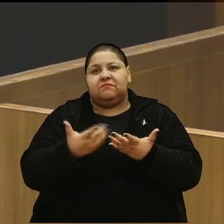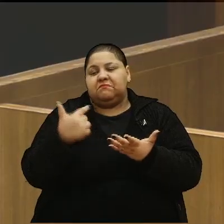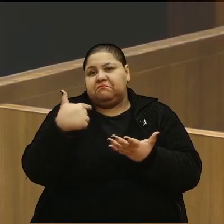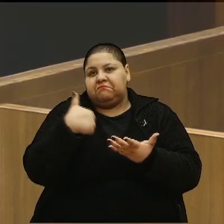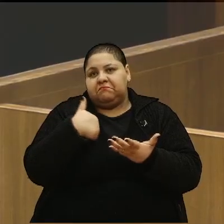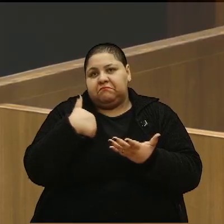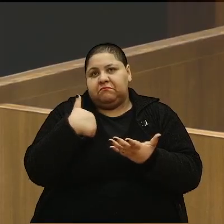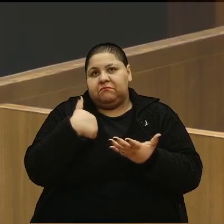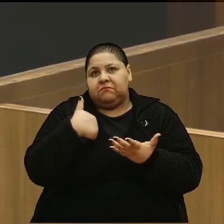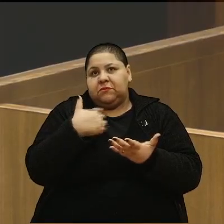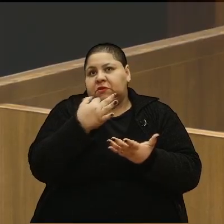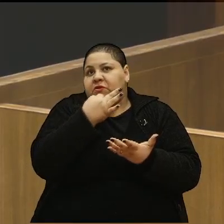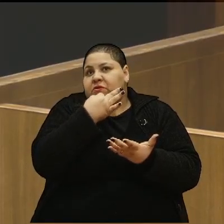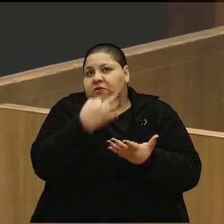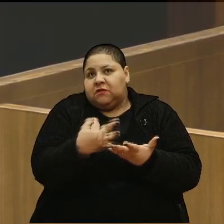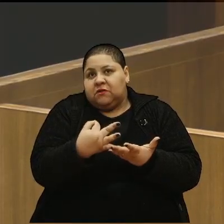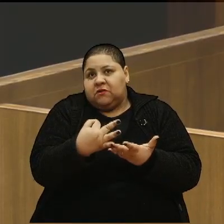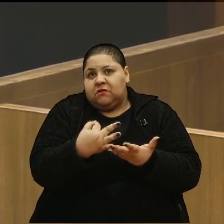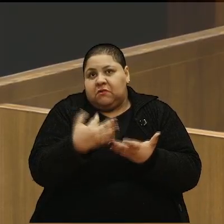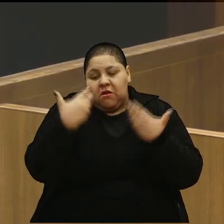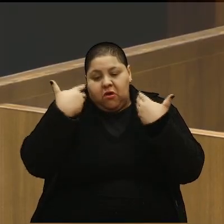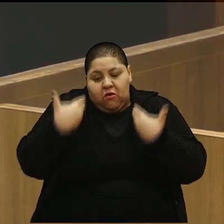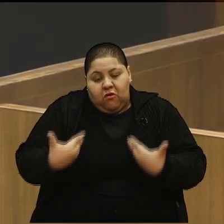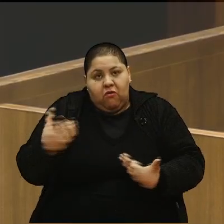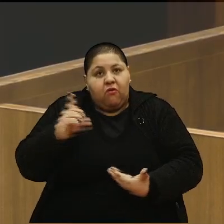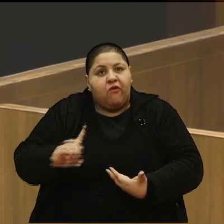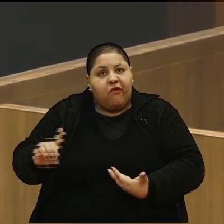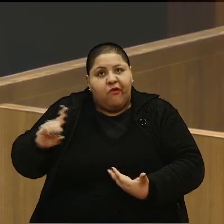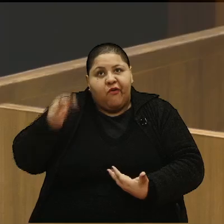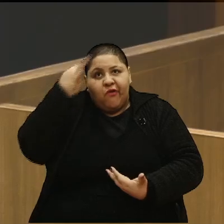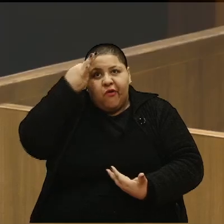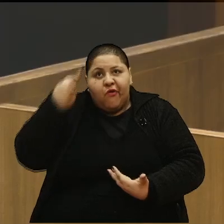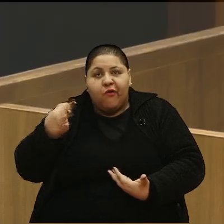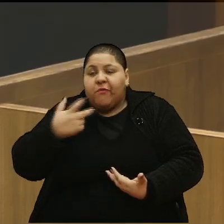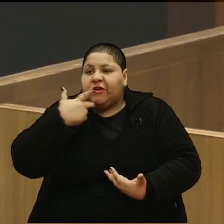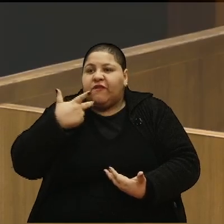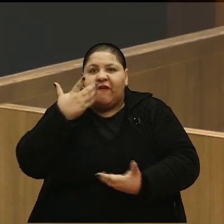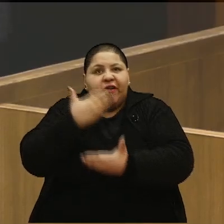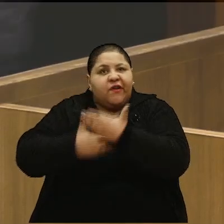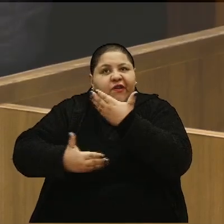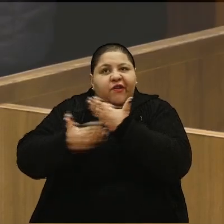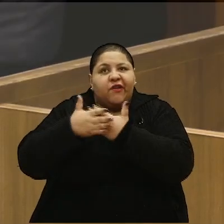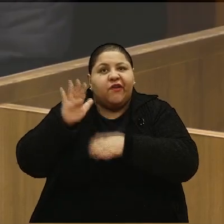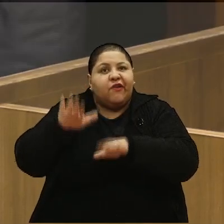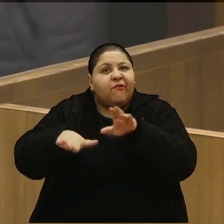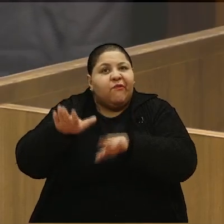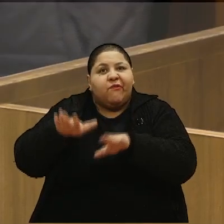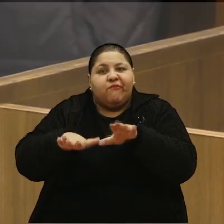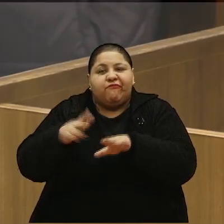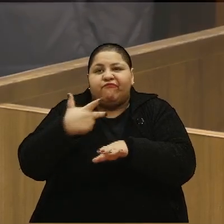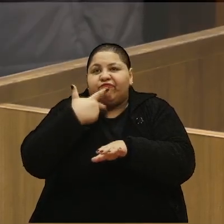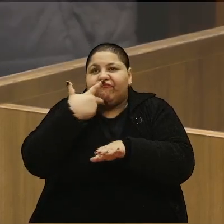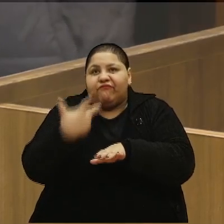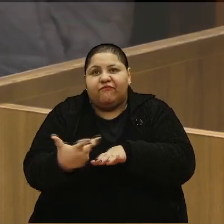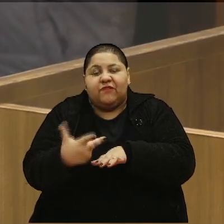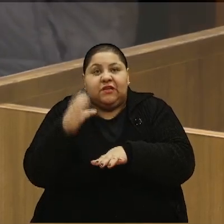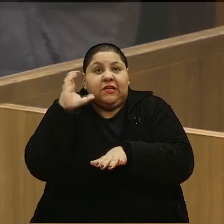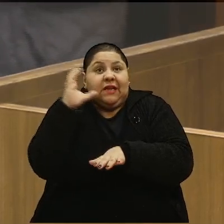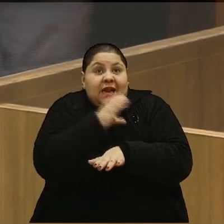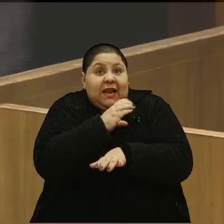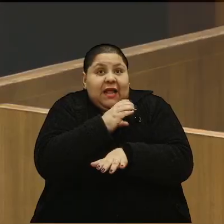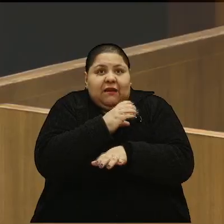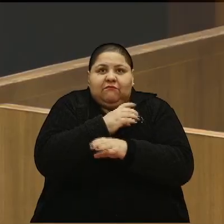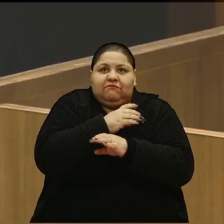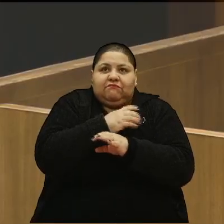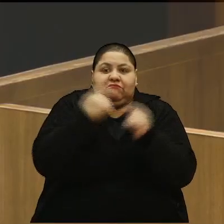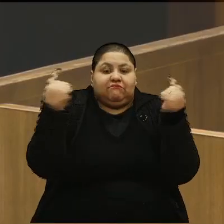modesta opção, eu sou um homem de direita e eu entendi a fala de todos. Às vezes a gente numa fala acalorada de um lado ou de